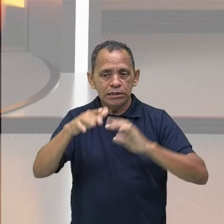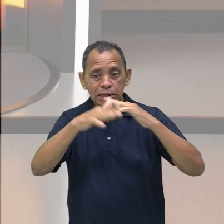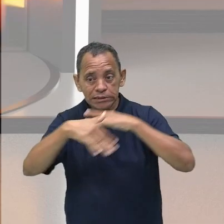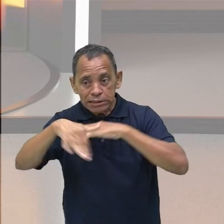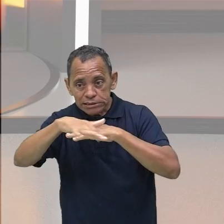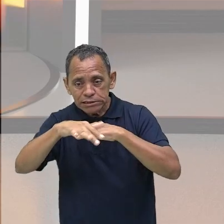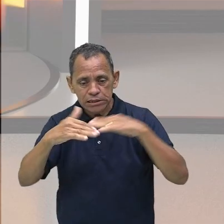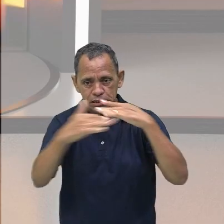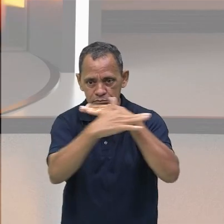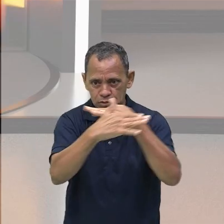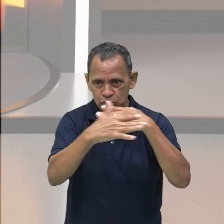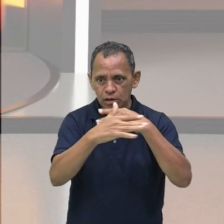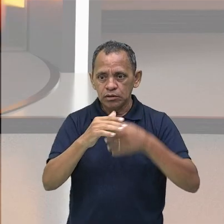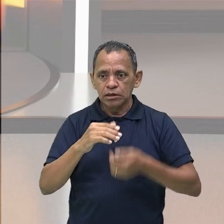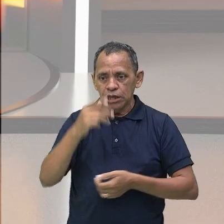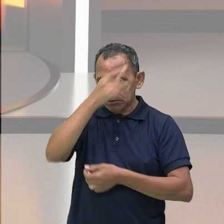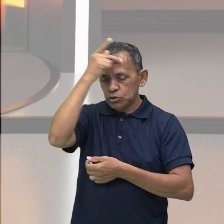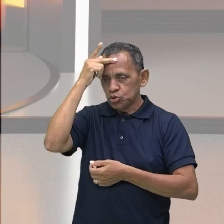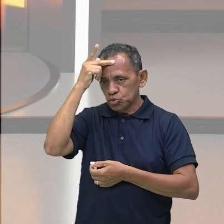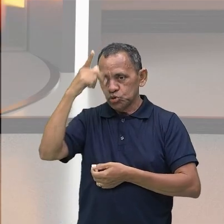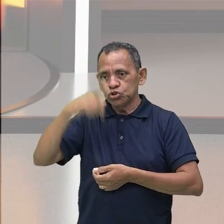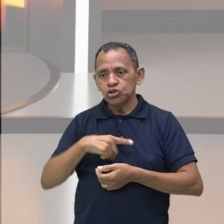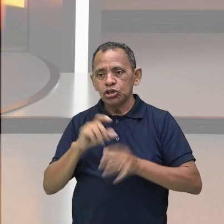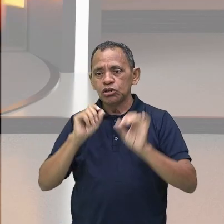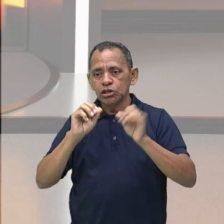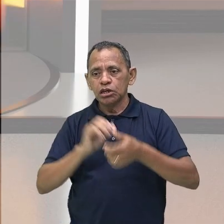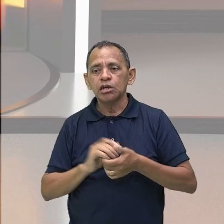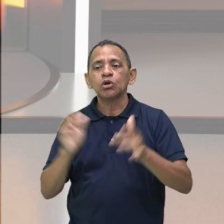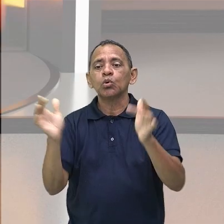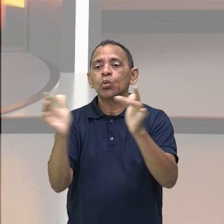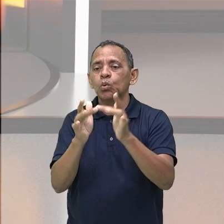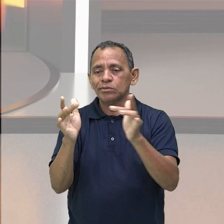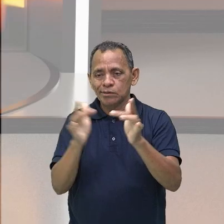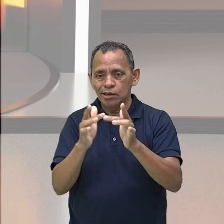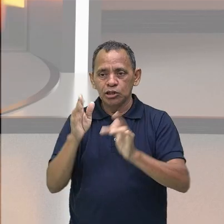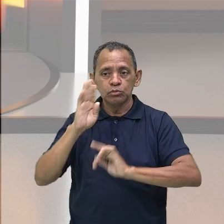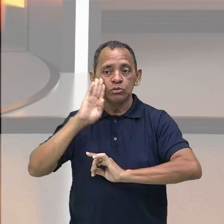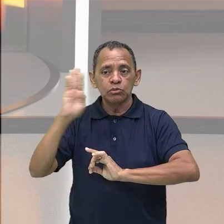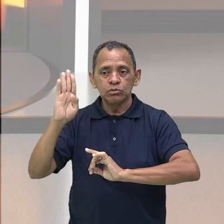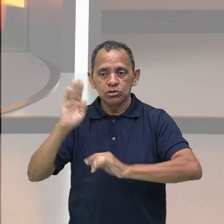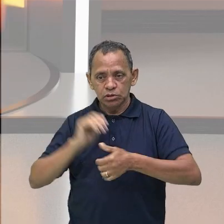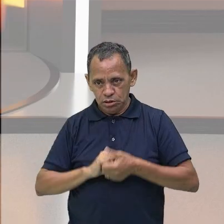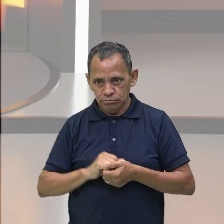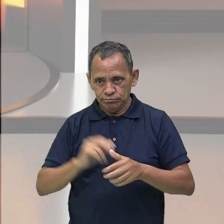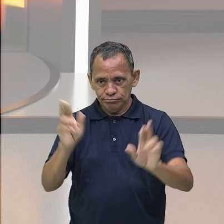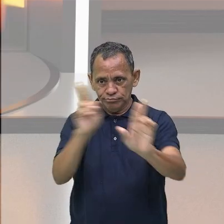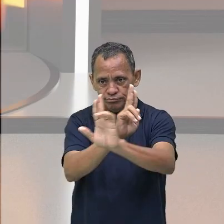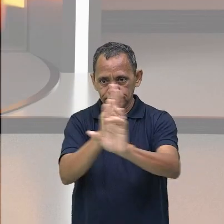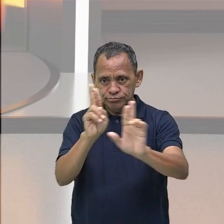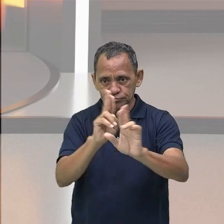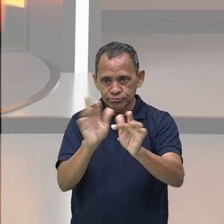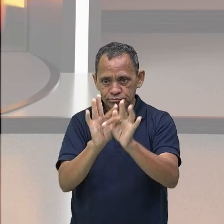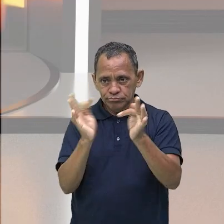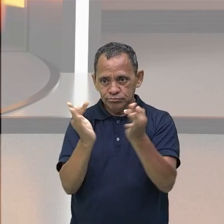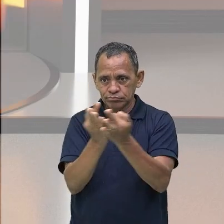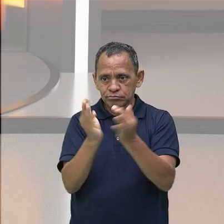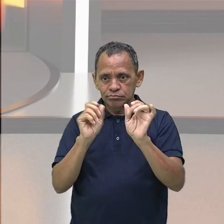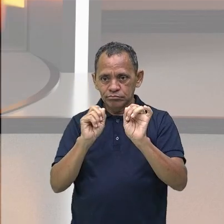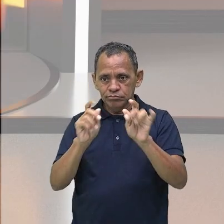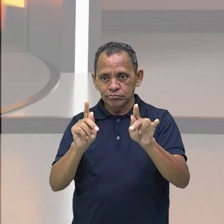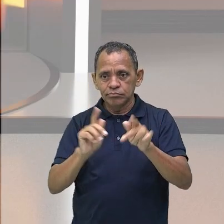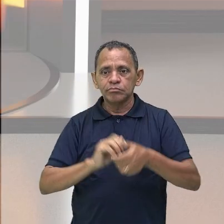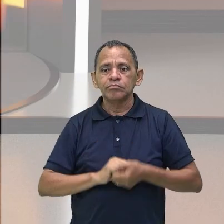as pessoas elas acabam, né, tendo bastante contato ali, principalmente em relações familiares, tá?